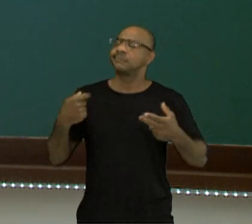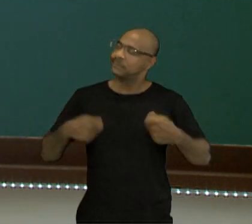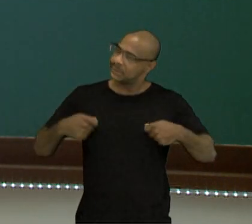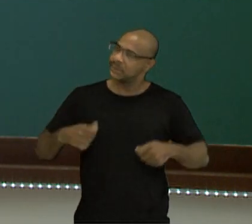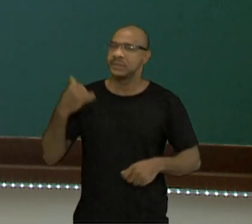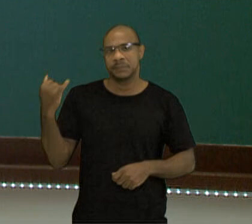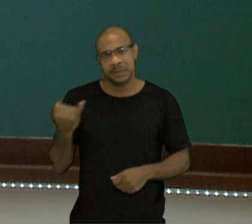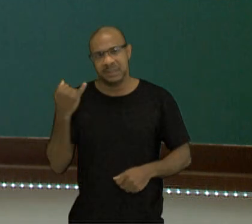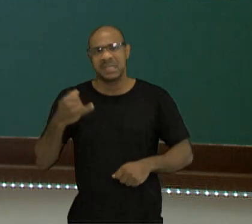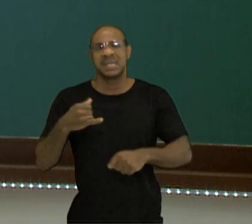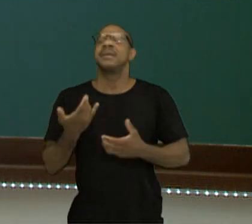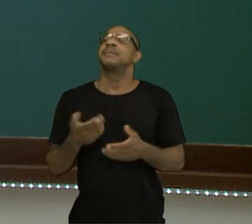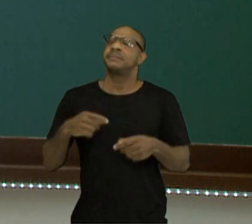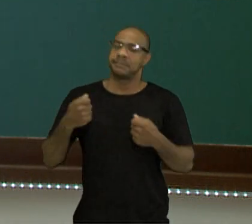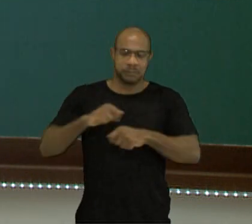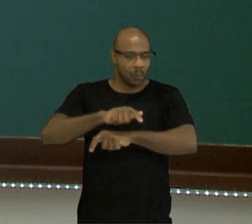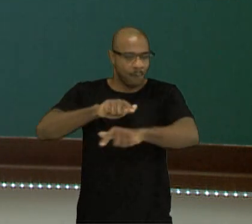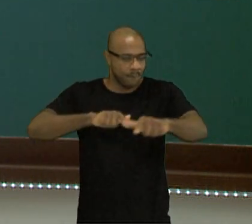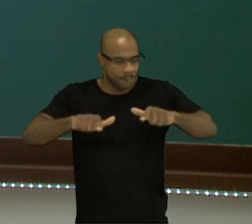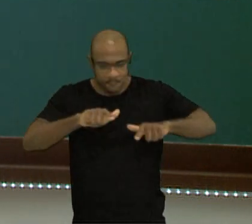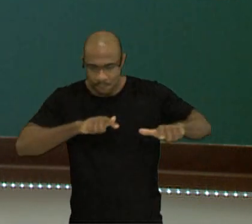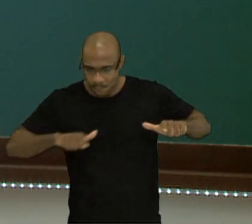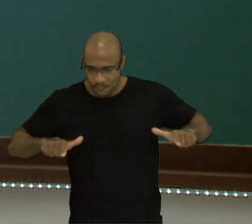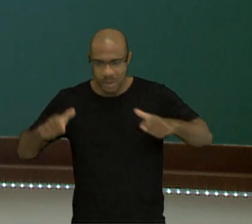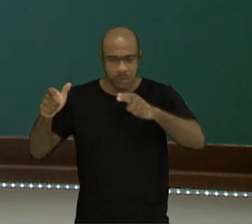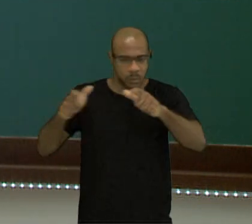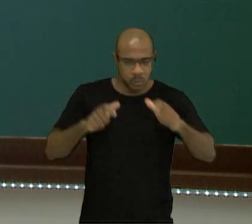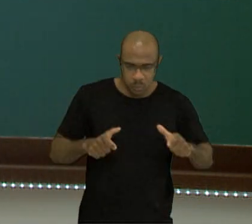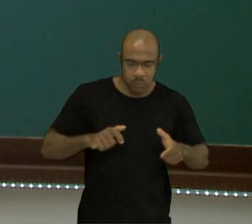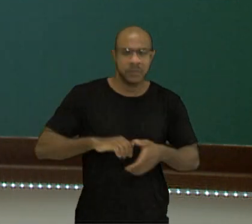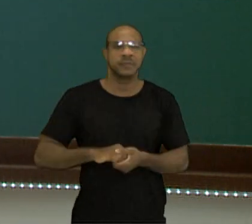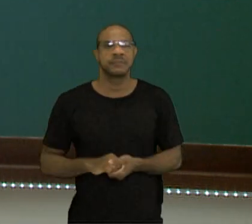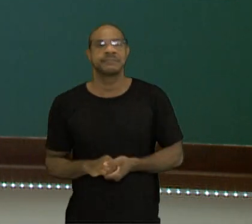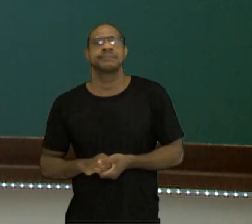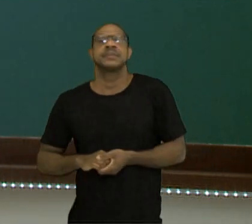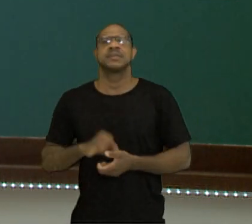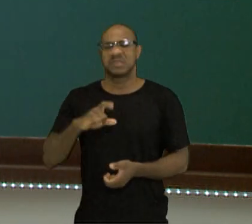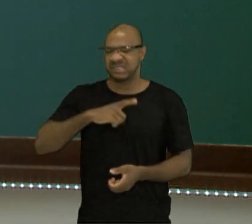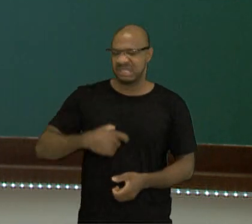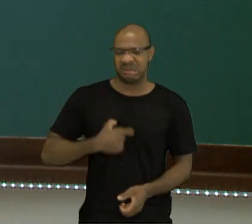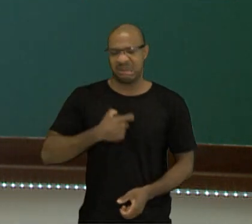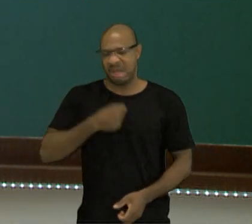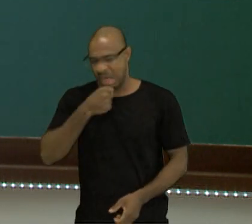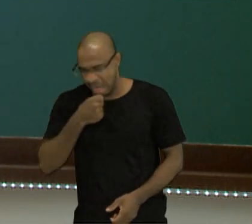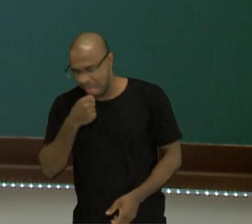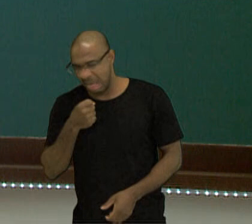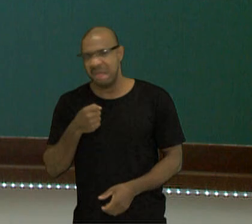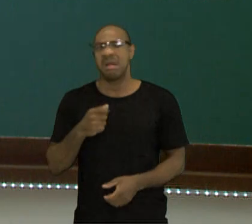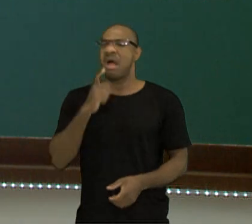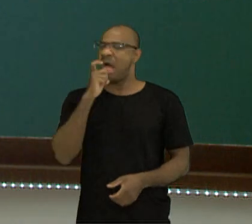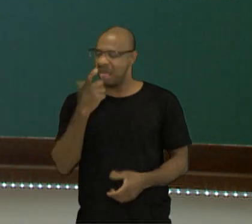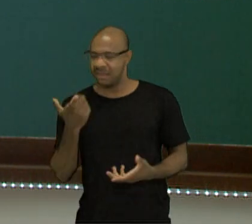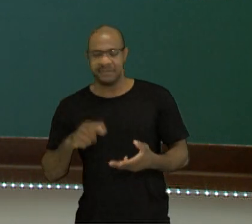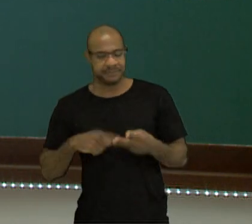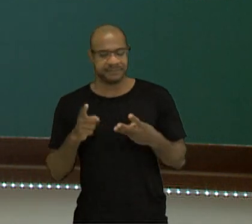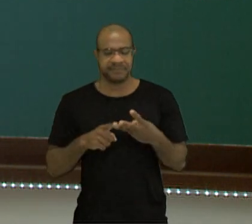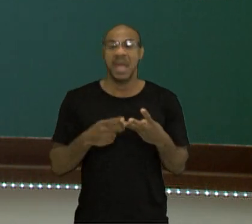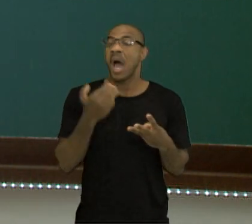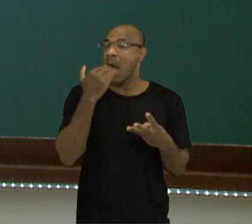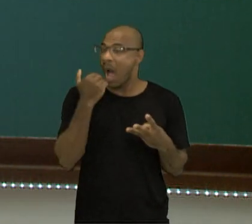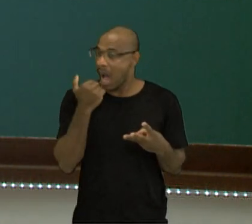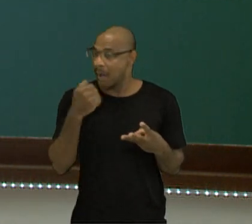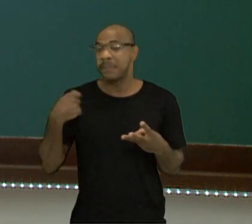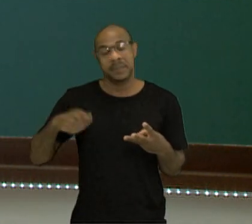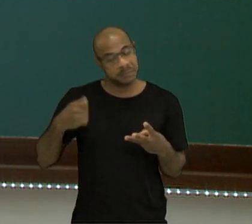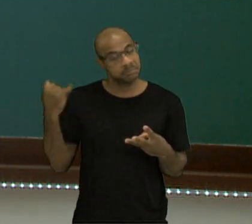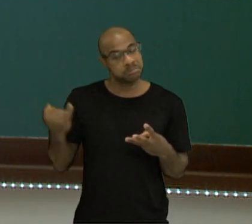livre de pelos de animais domésticos também, em caso de bronquite e de asma, isso é bem importante, manter uma alimentação